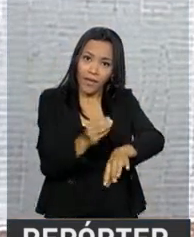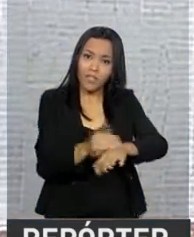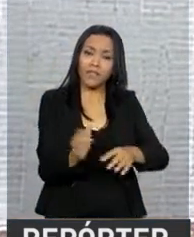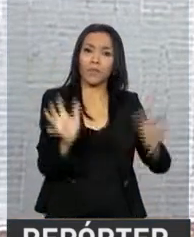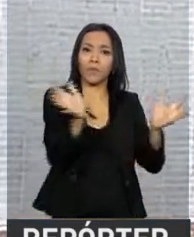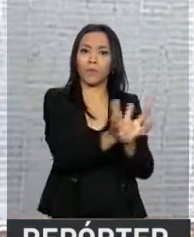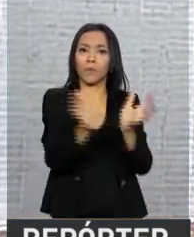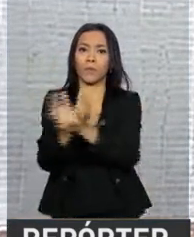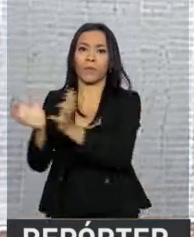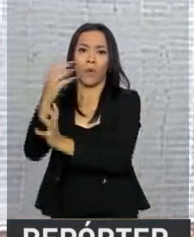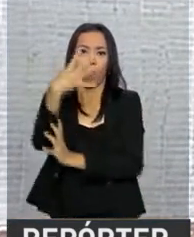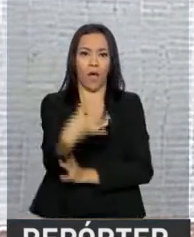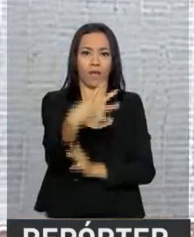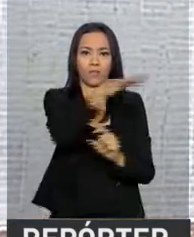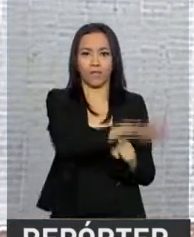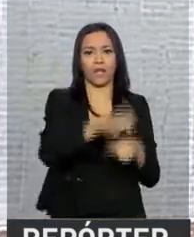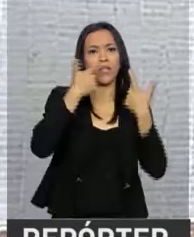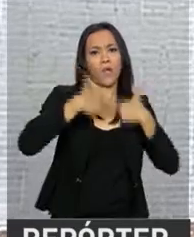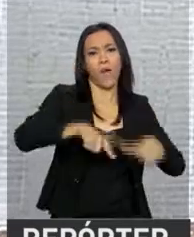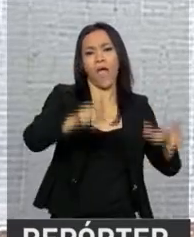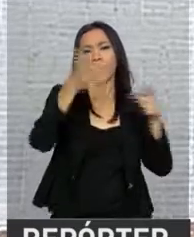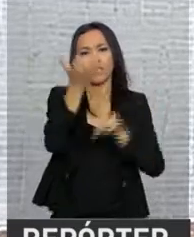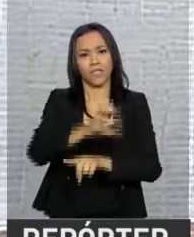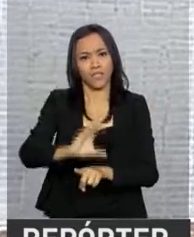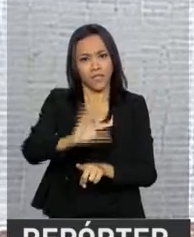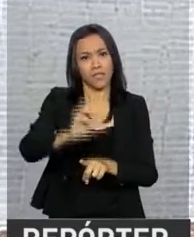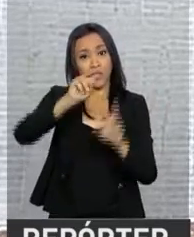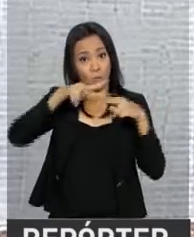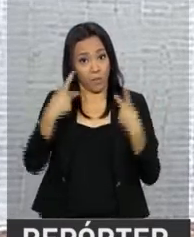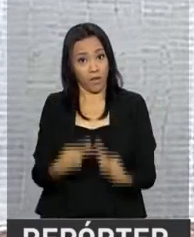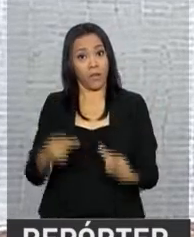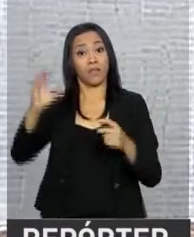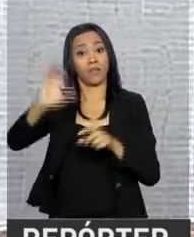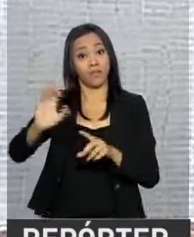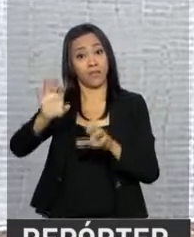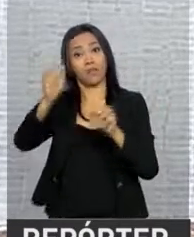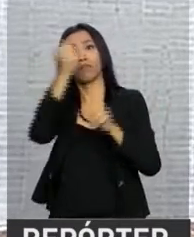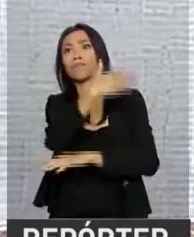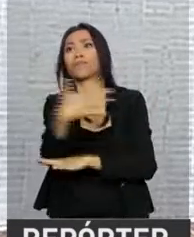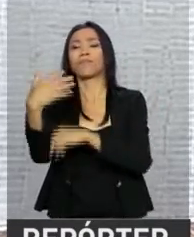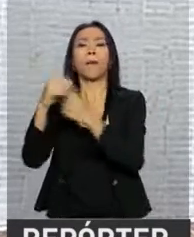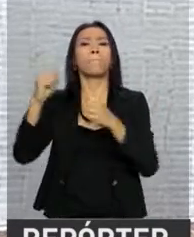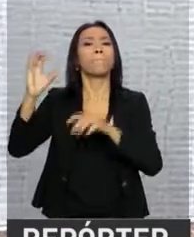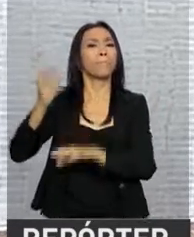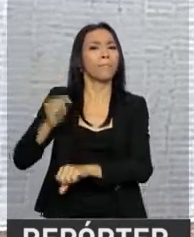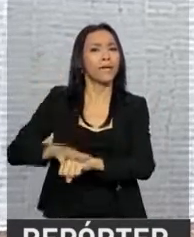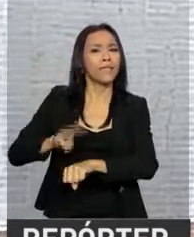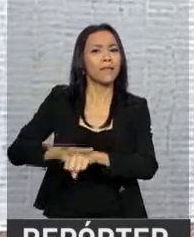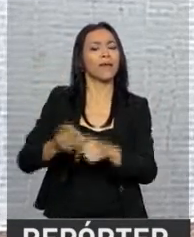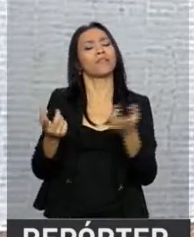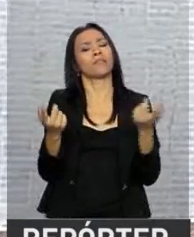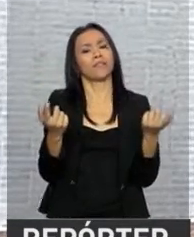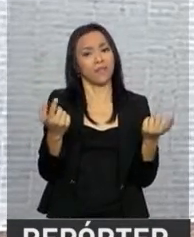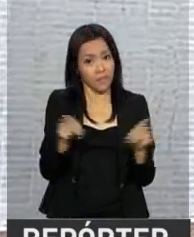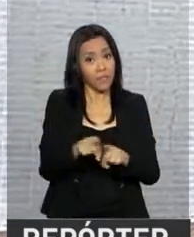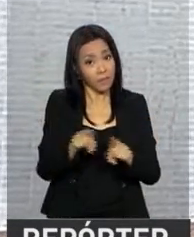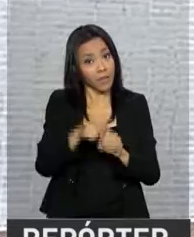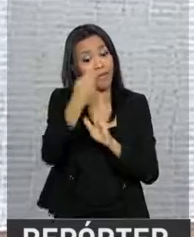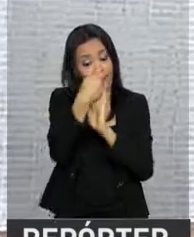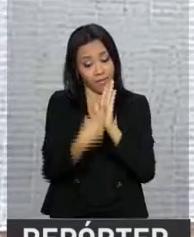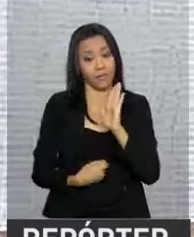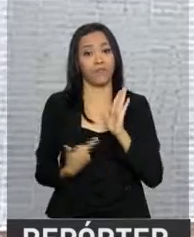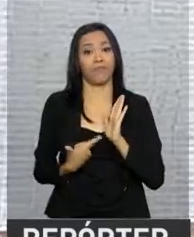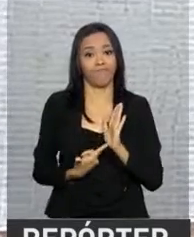4 áreas de conhecimento: linguagem, ciências humanas, ciências da natureza, matemática, além da